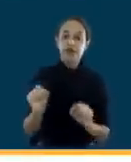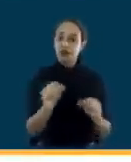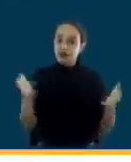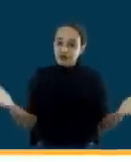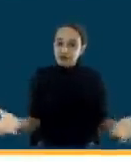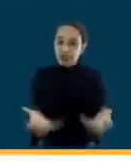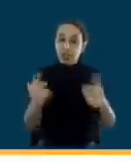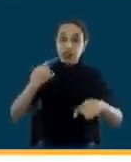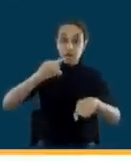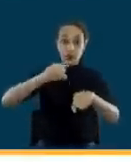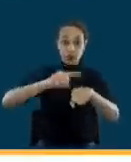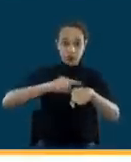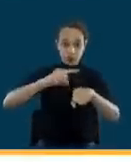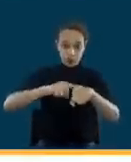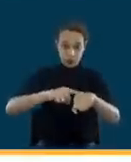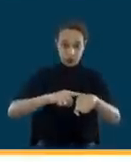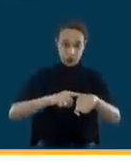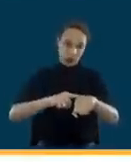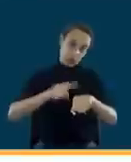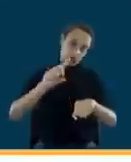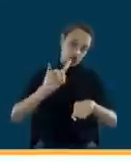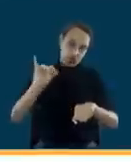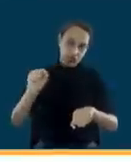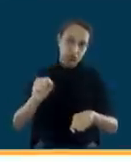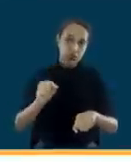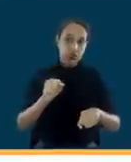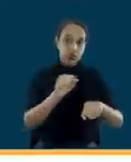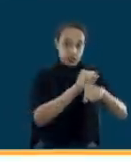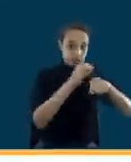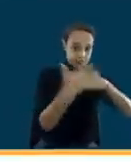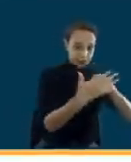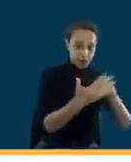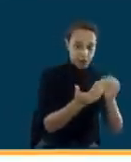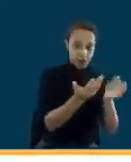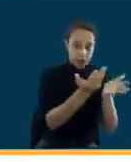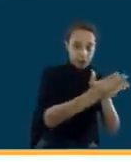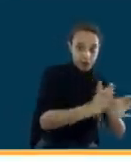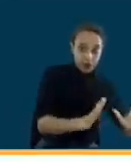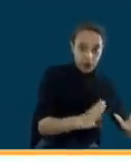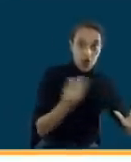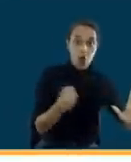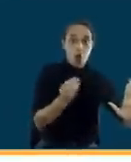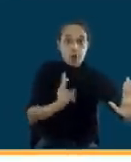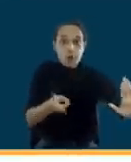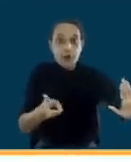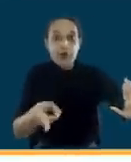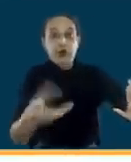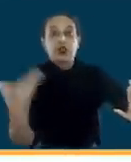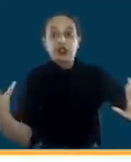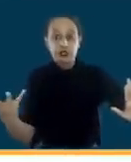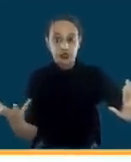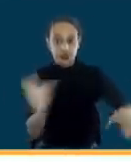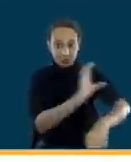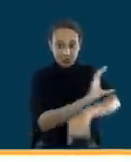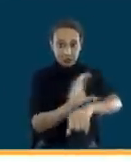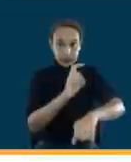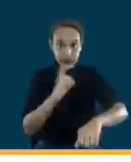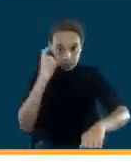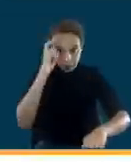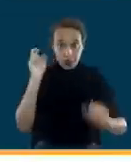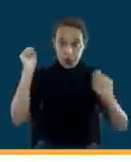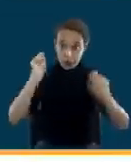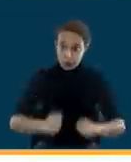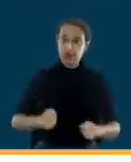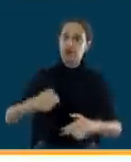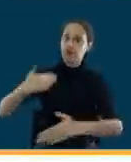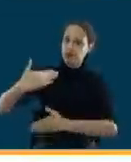momento de pós-pandemia esses espaços e essas tradições e também essa rede da economia e da cultura possa se manter ativada na